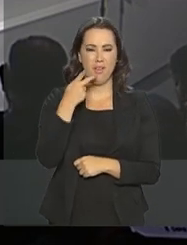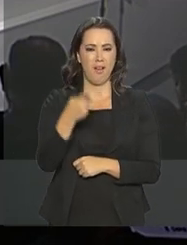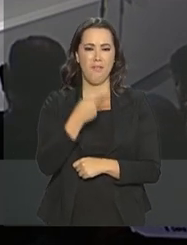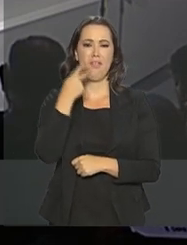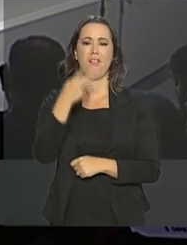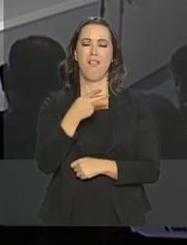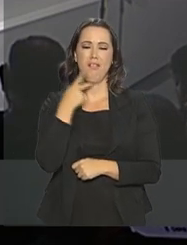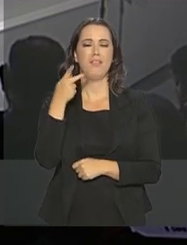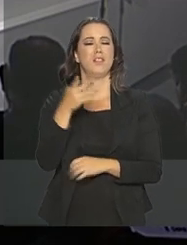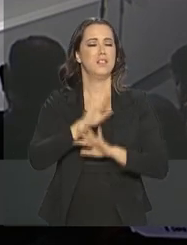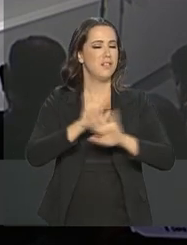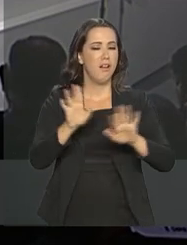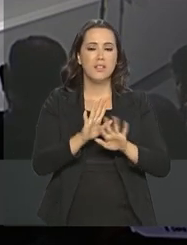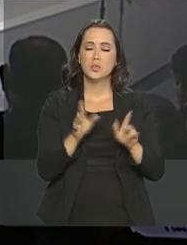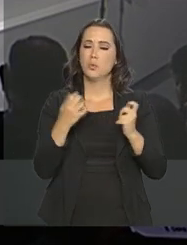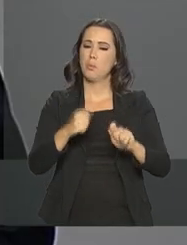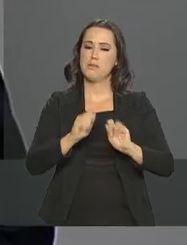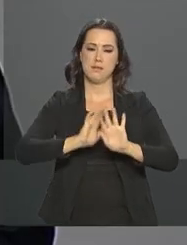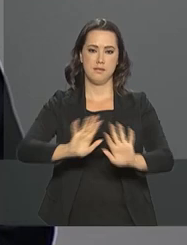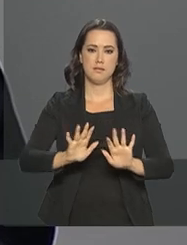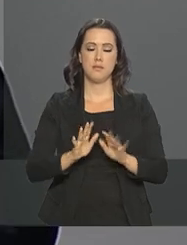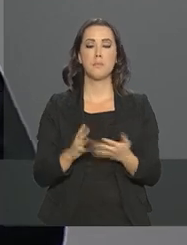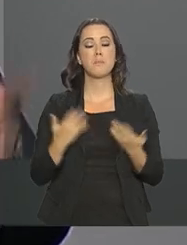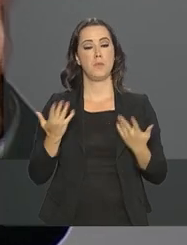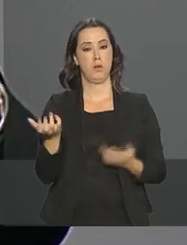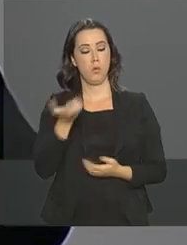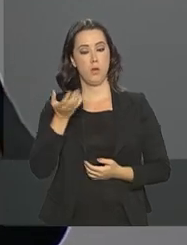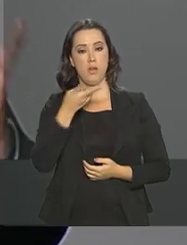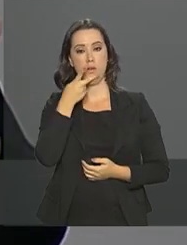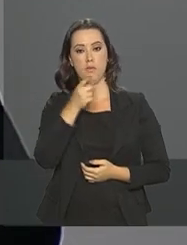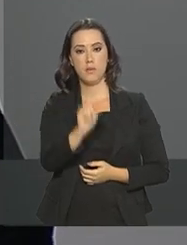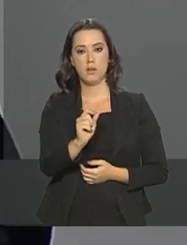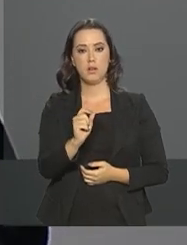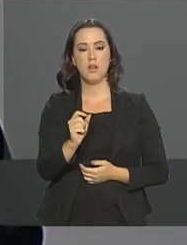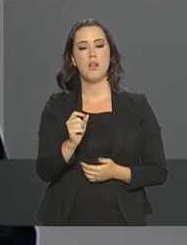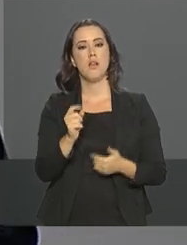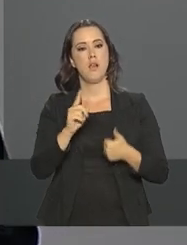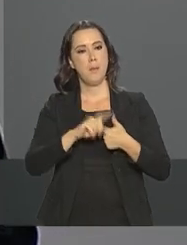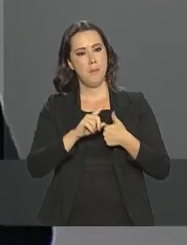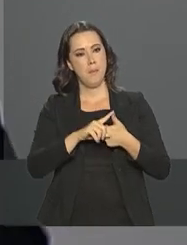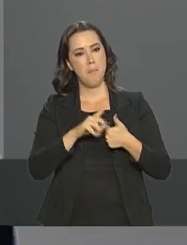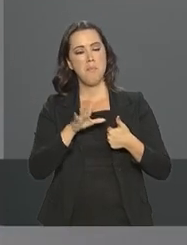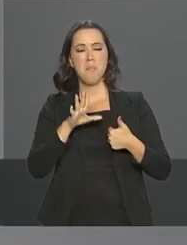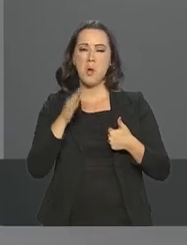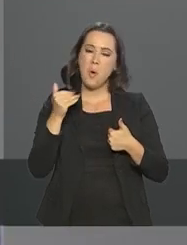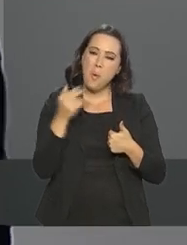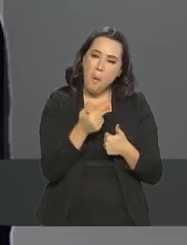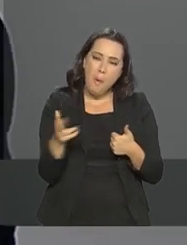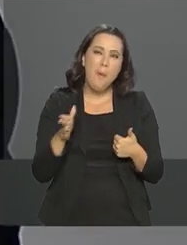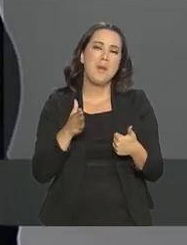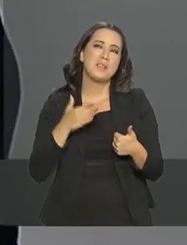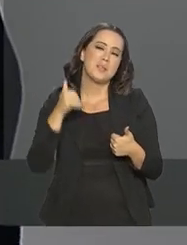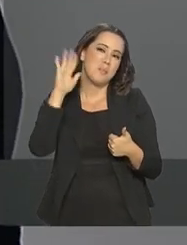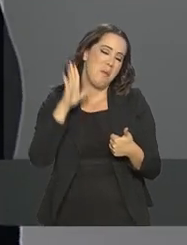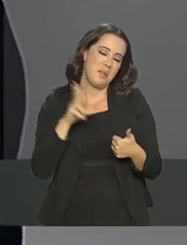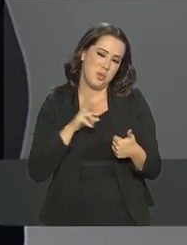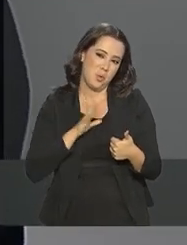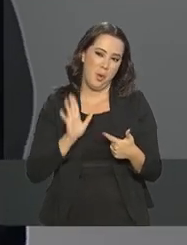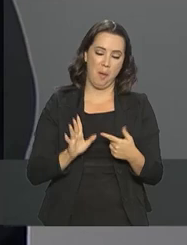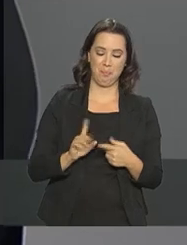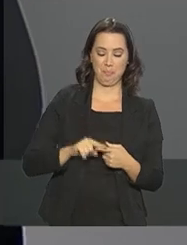cansativo se eu fizesse eu quero dizer contar algumas coisas mais mais interessante quando era muito garoto